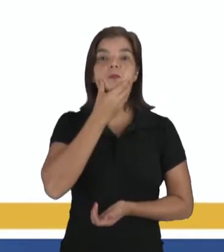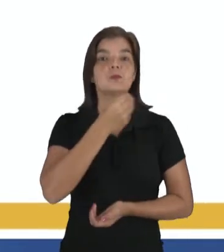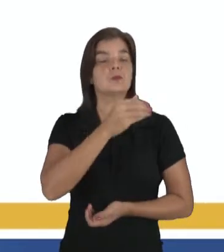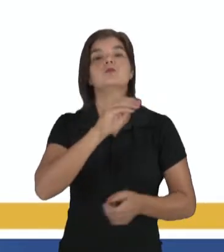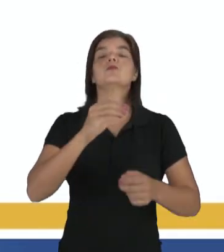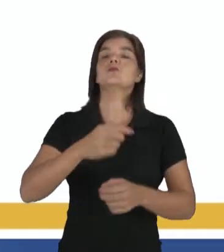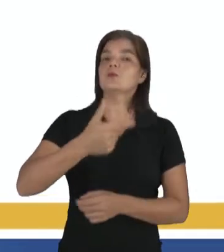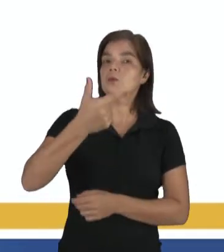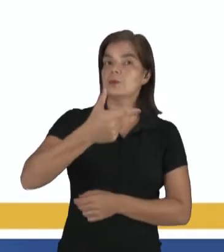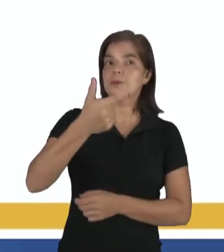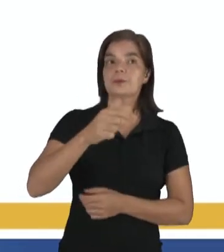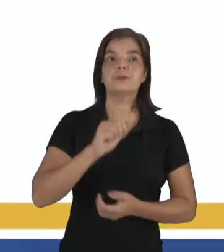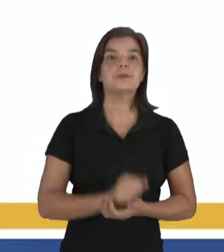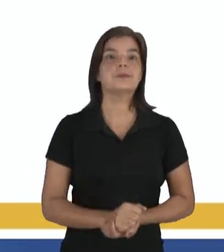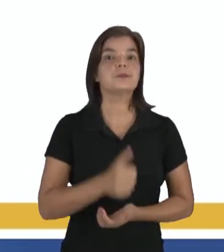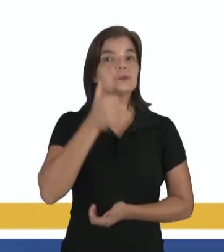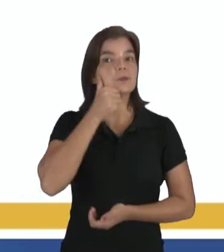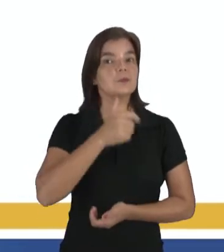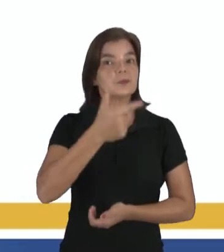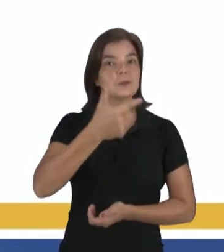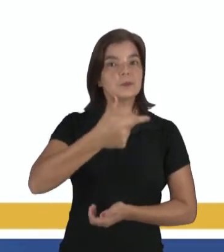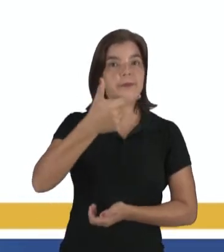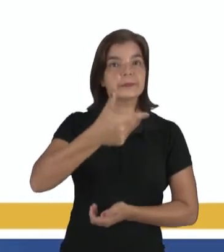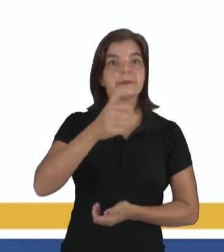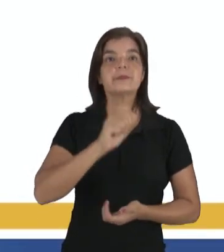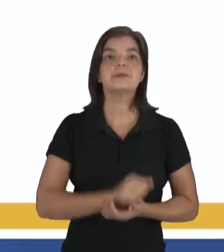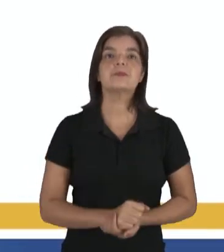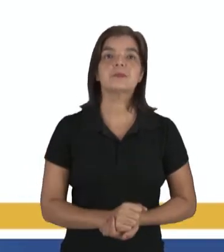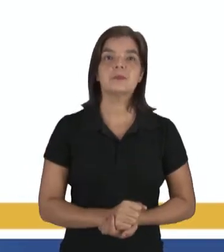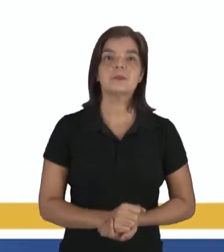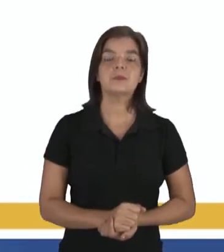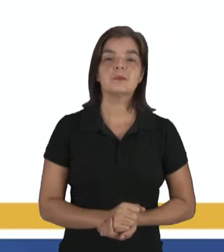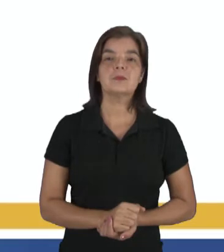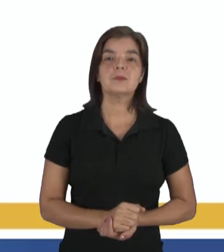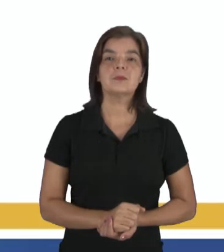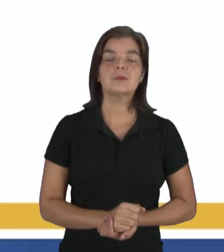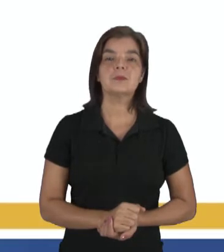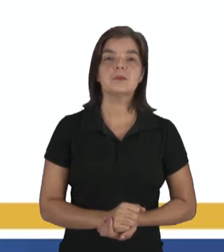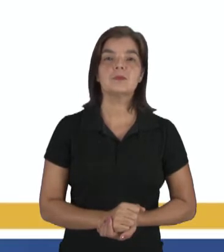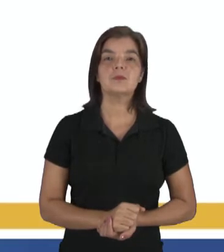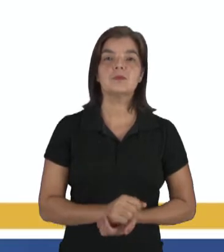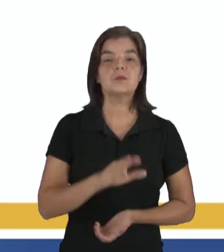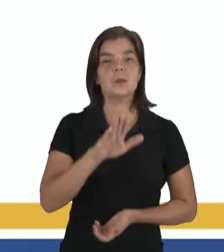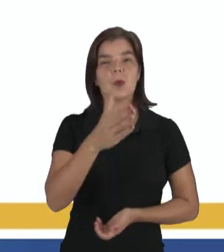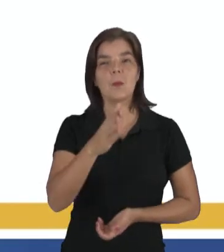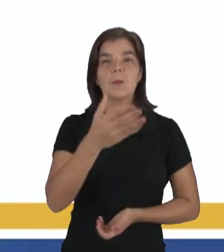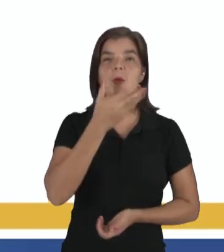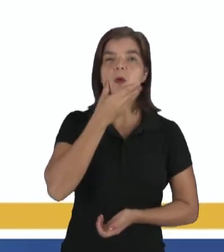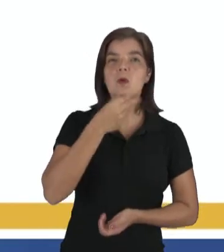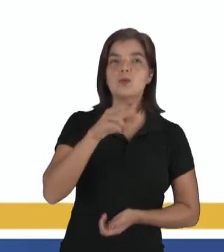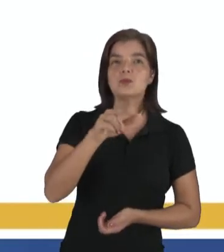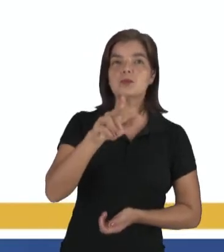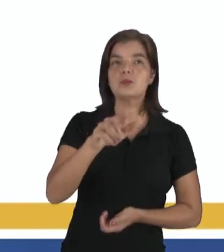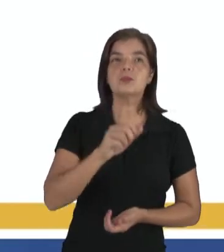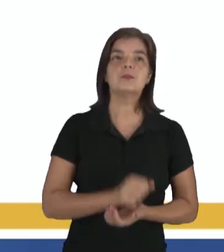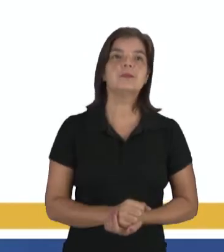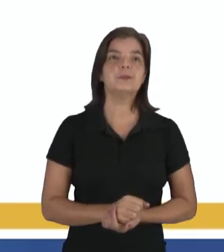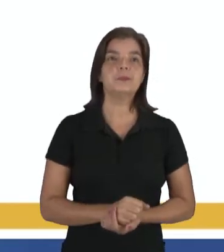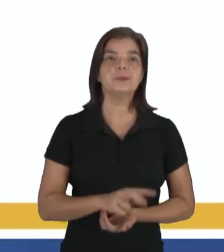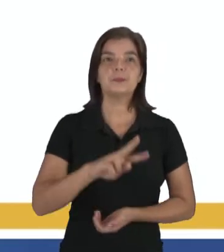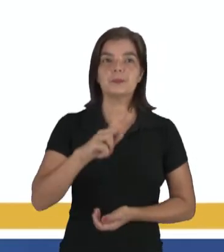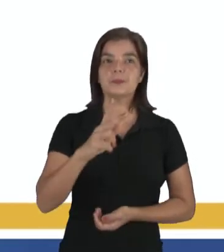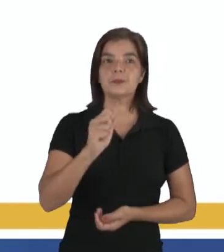padrasto step-mother madrasta brother ou her